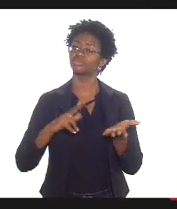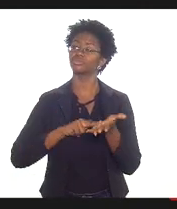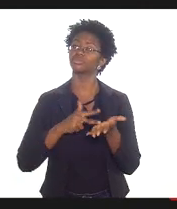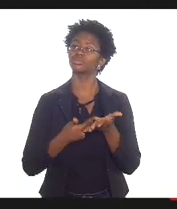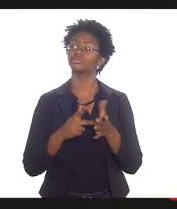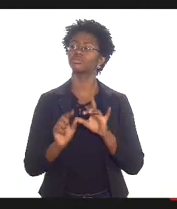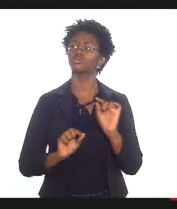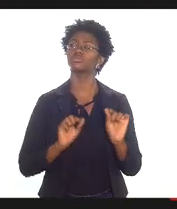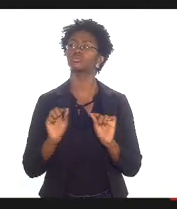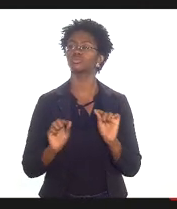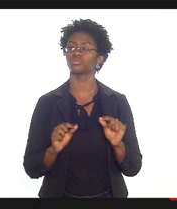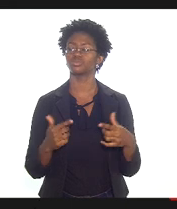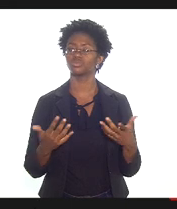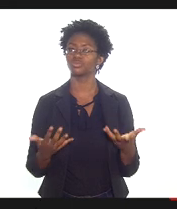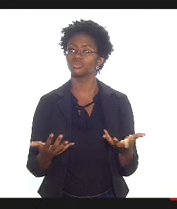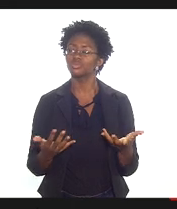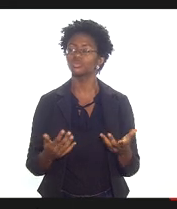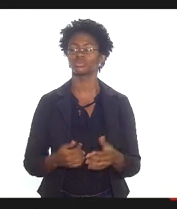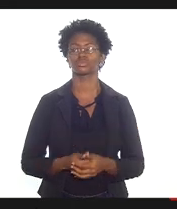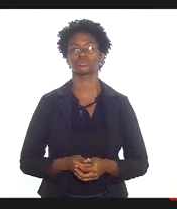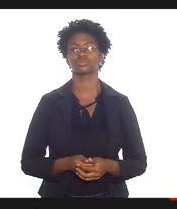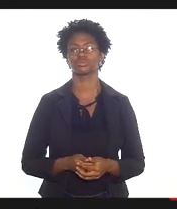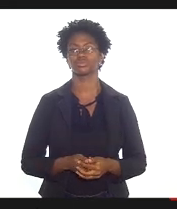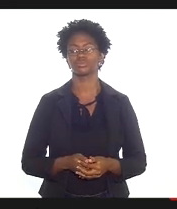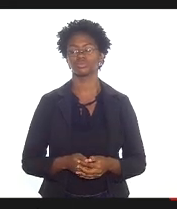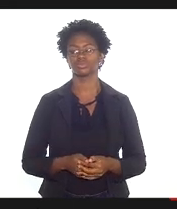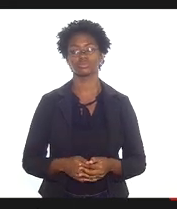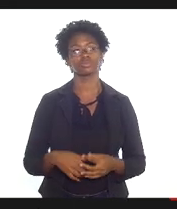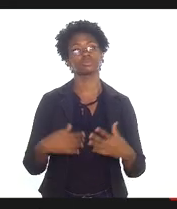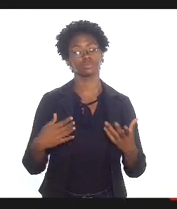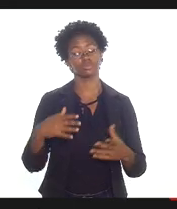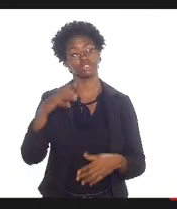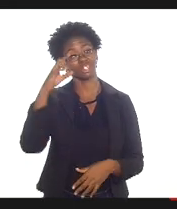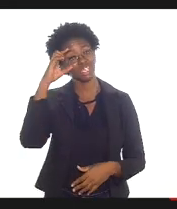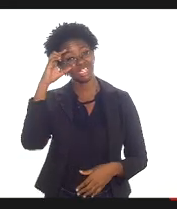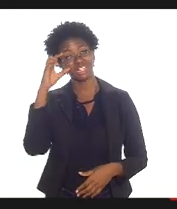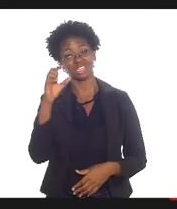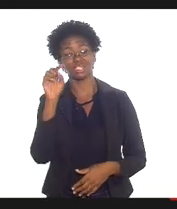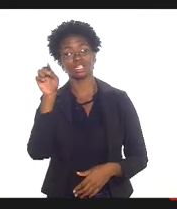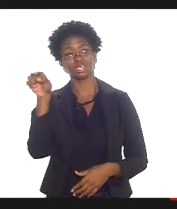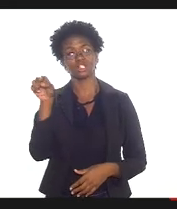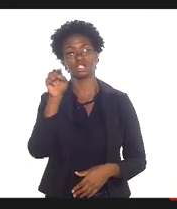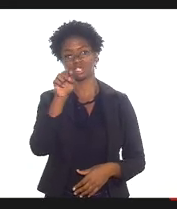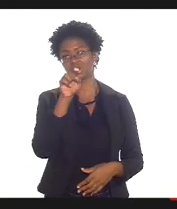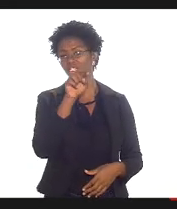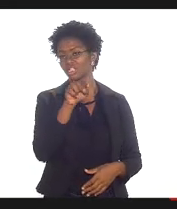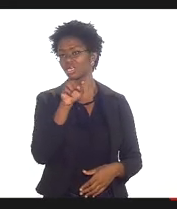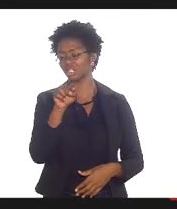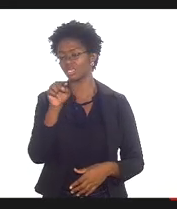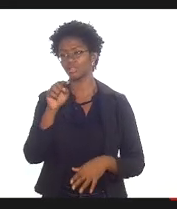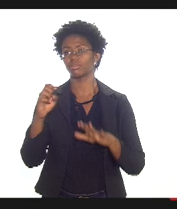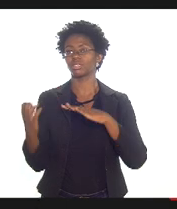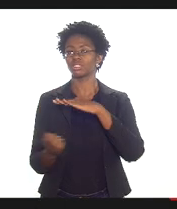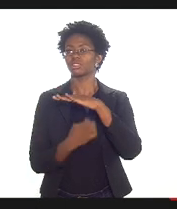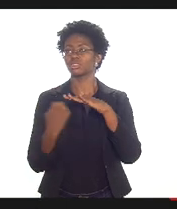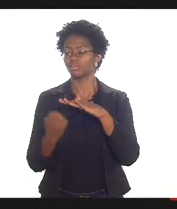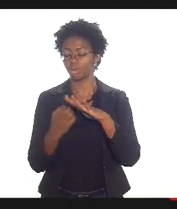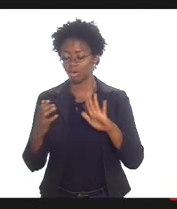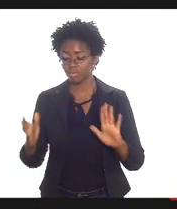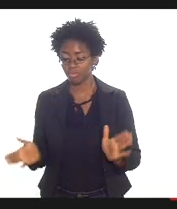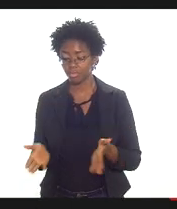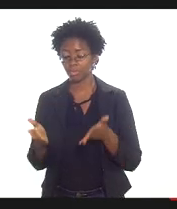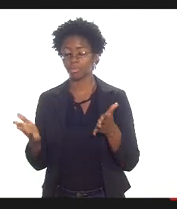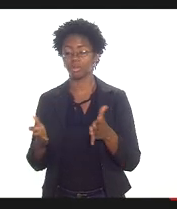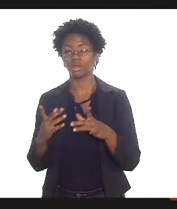significa que é interessante para os concessionários provocarem